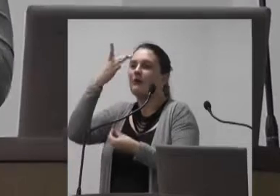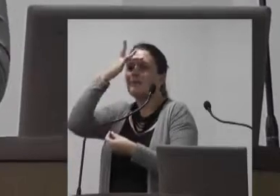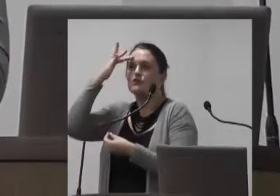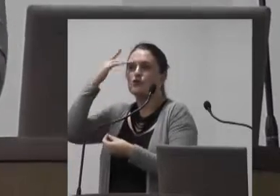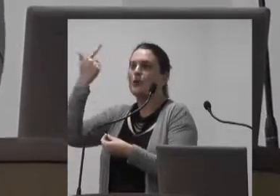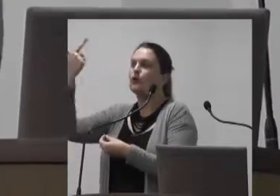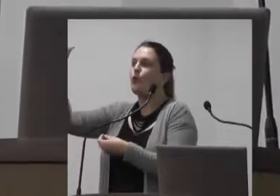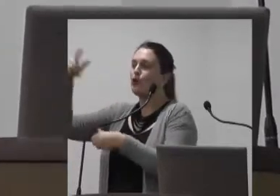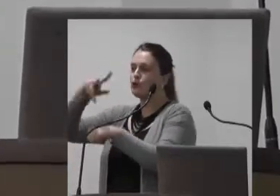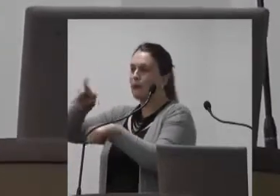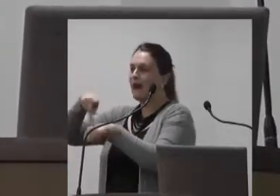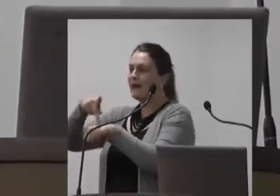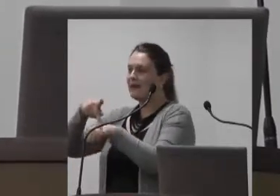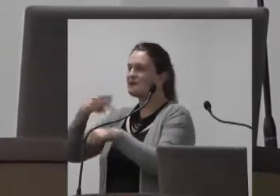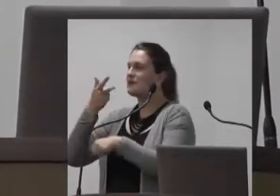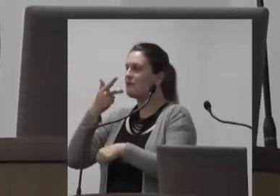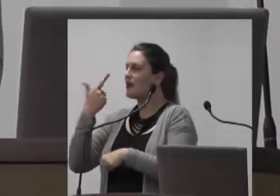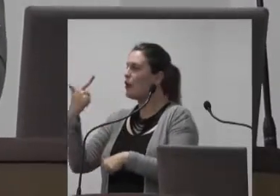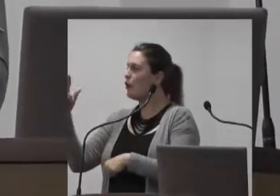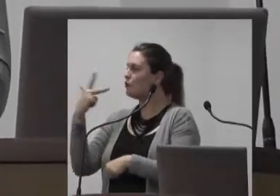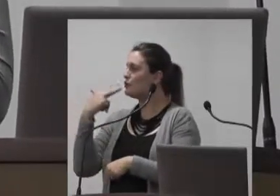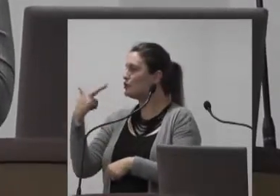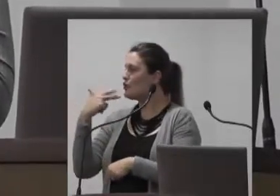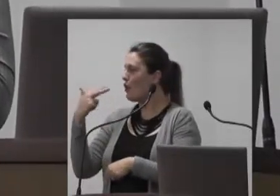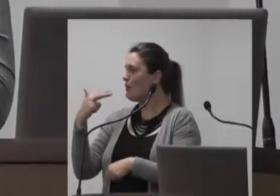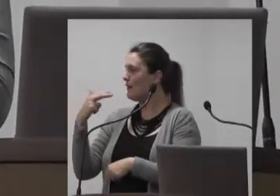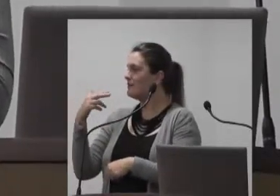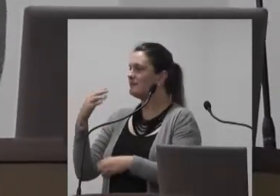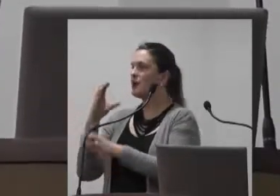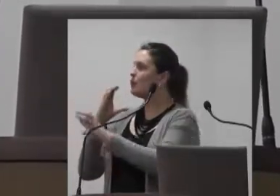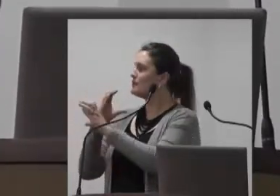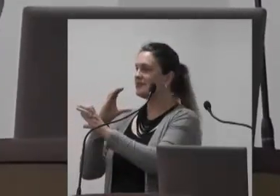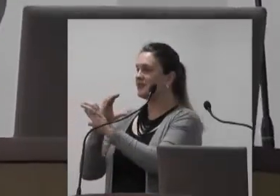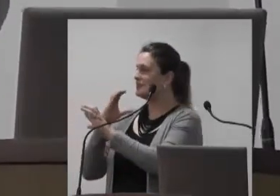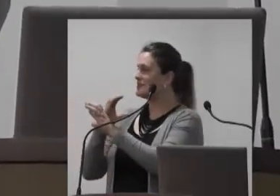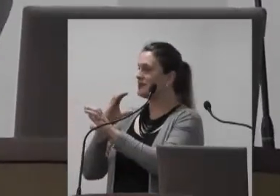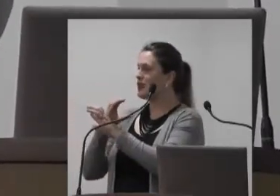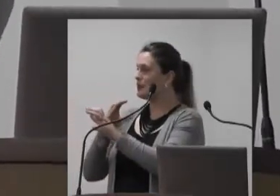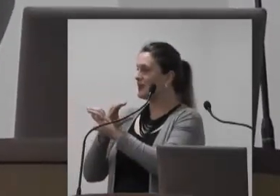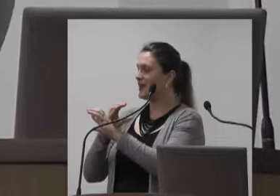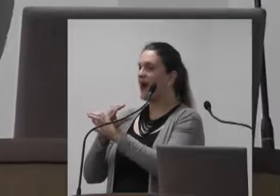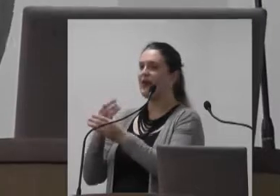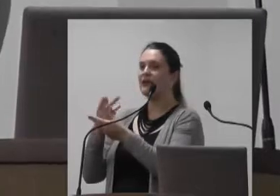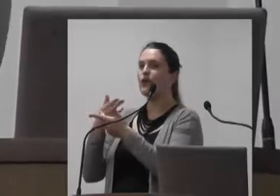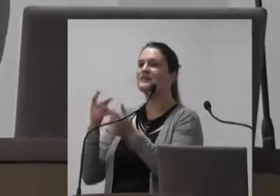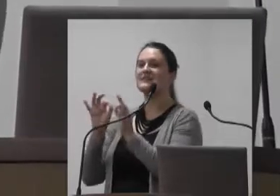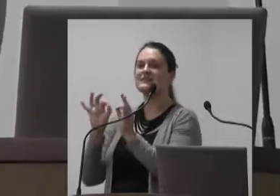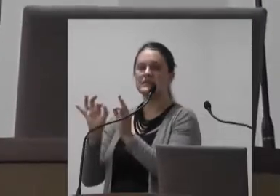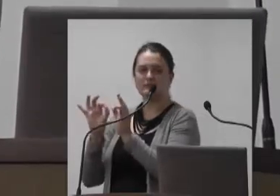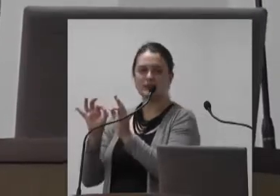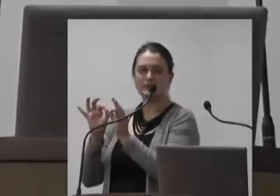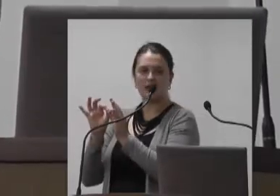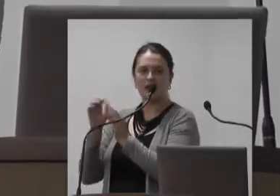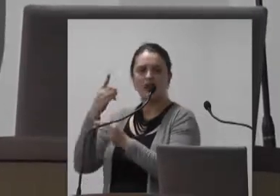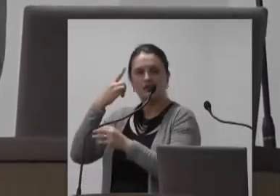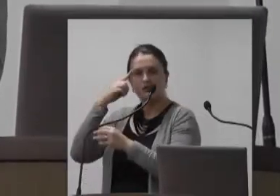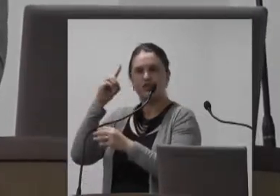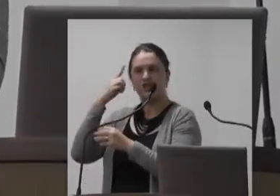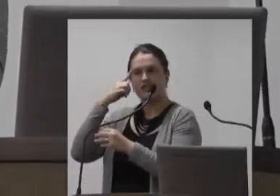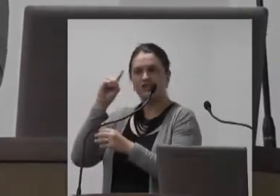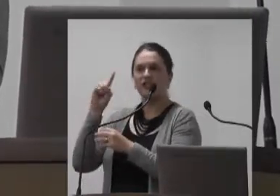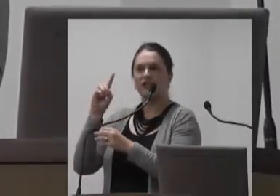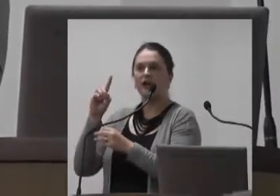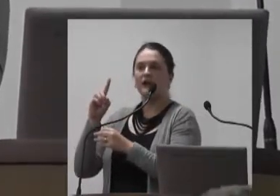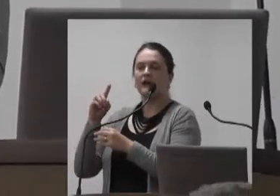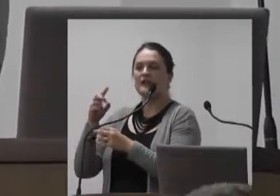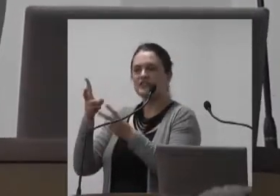como uma pessoa num outro país que fala outro idioma, não conseguindo se comunicar, e coisas simples, né, do